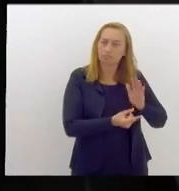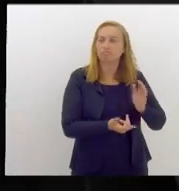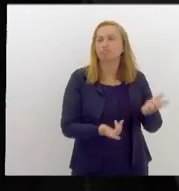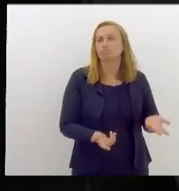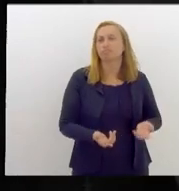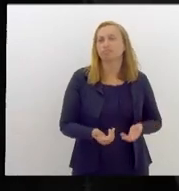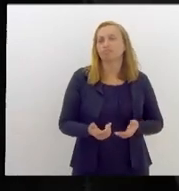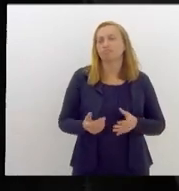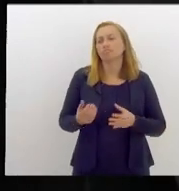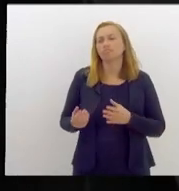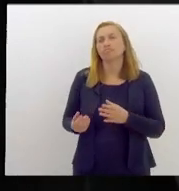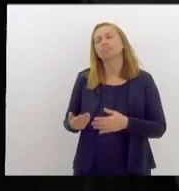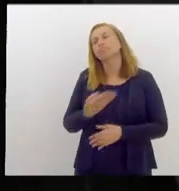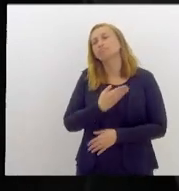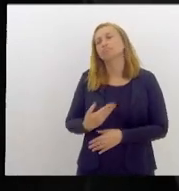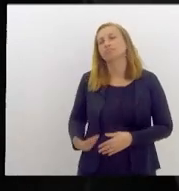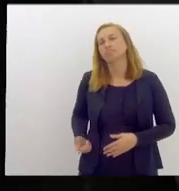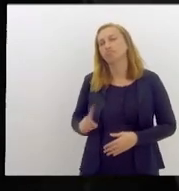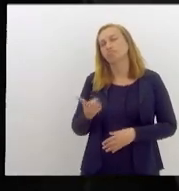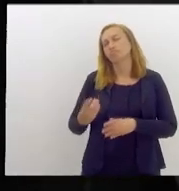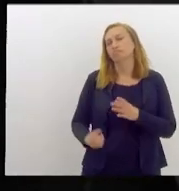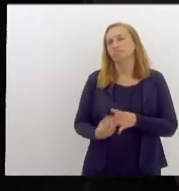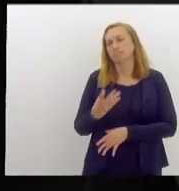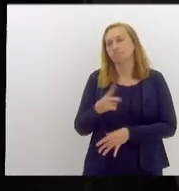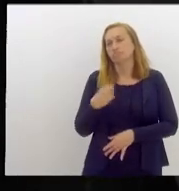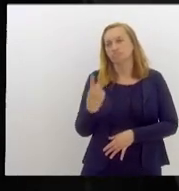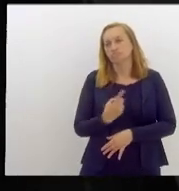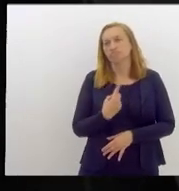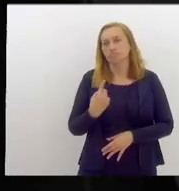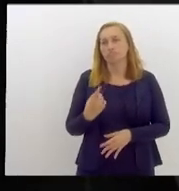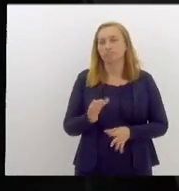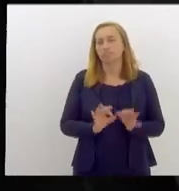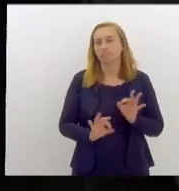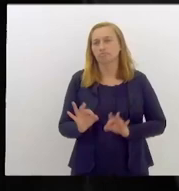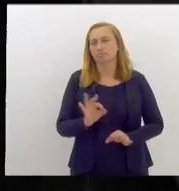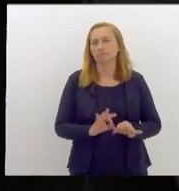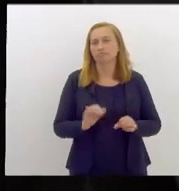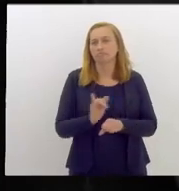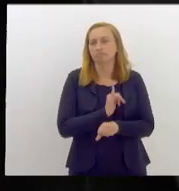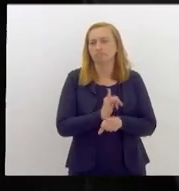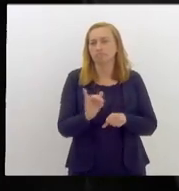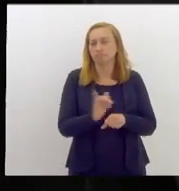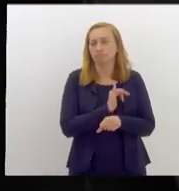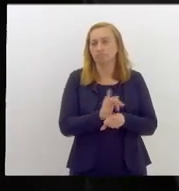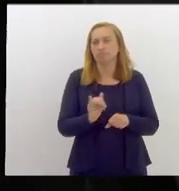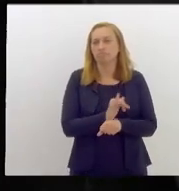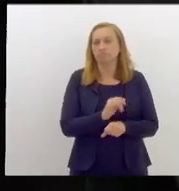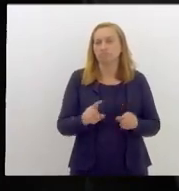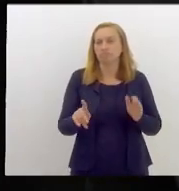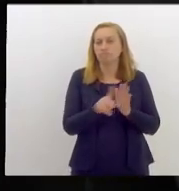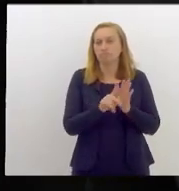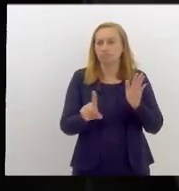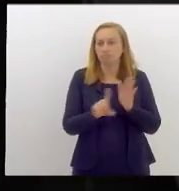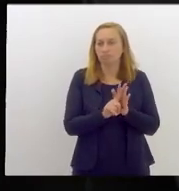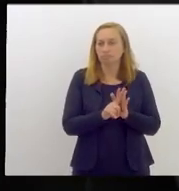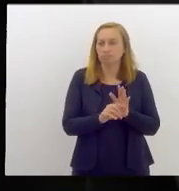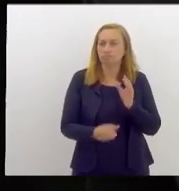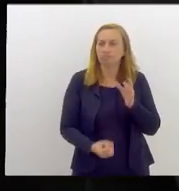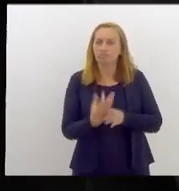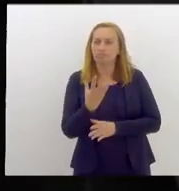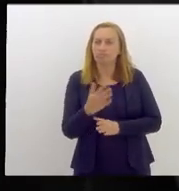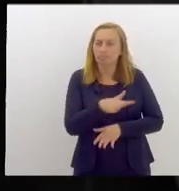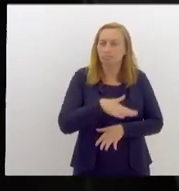não criou a unidade orçamentária nós tivemos que fazer um bacalhau no projeto de tramitava aqui na casa para criar a unidade